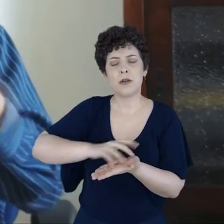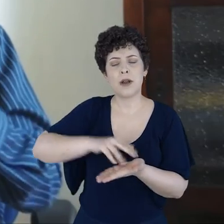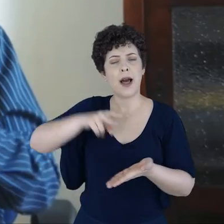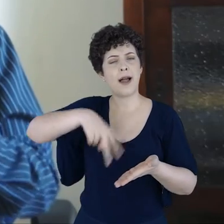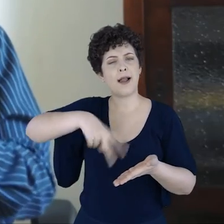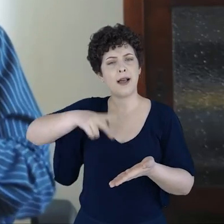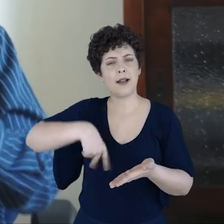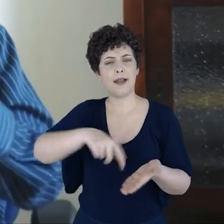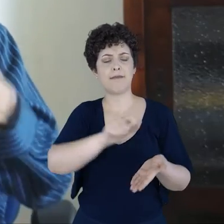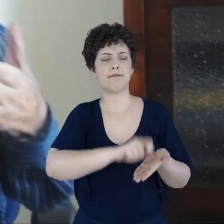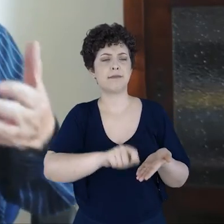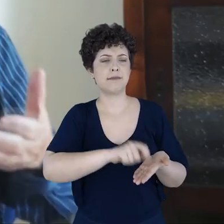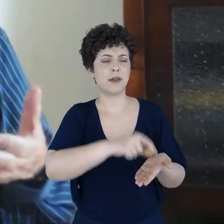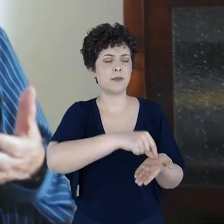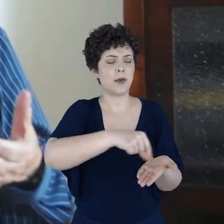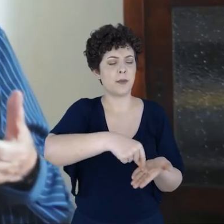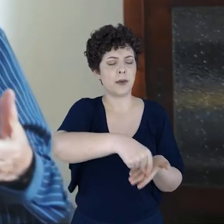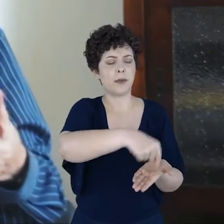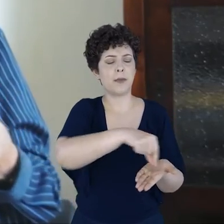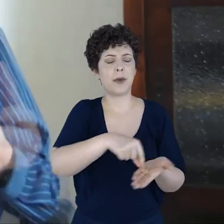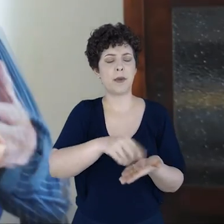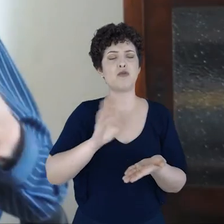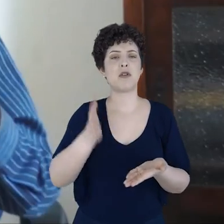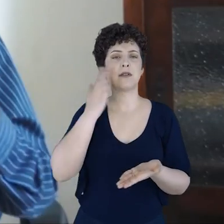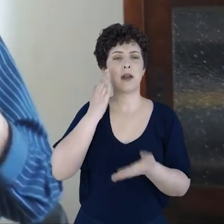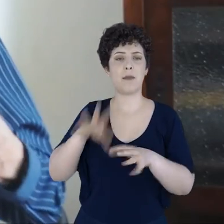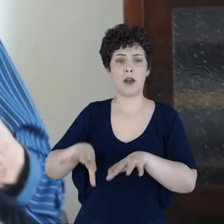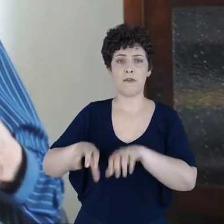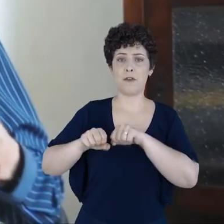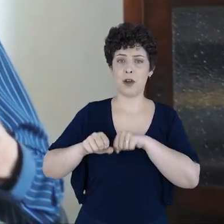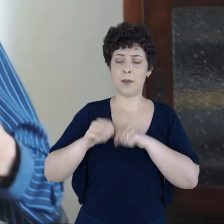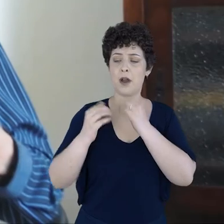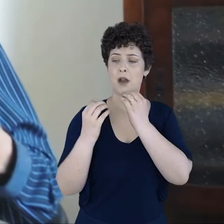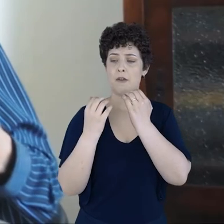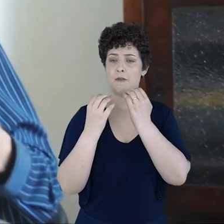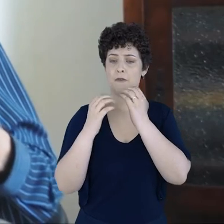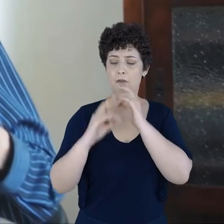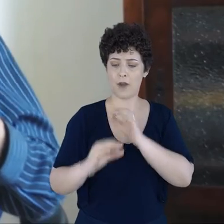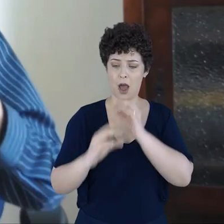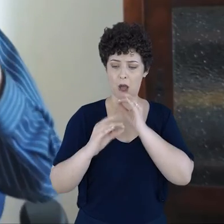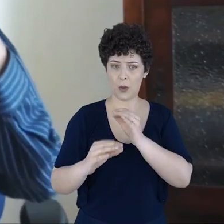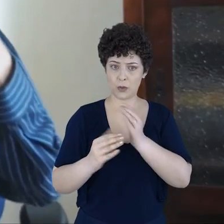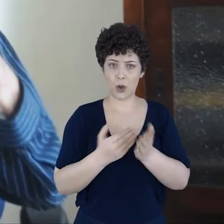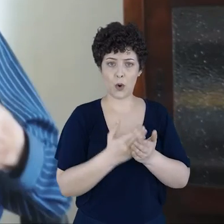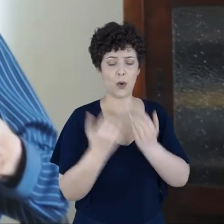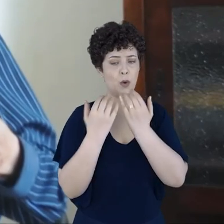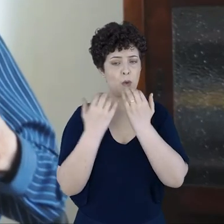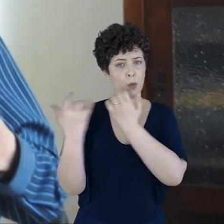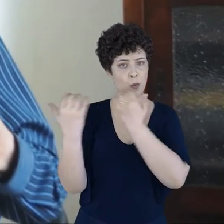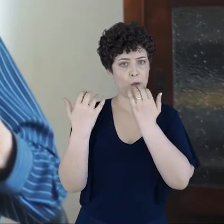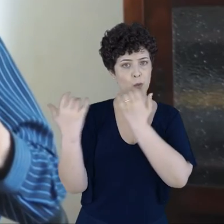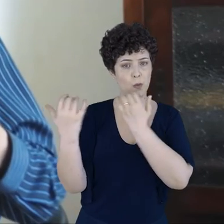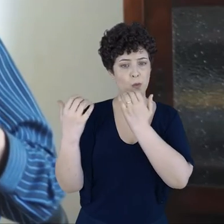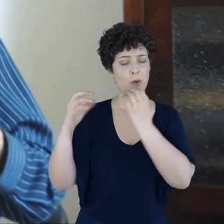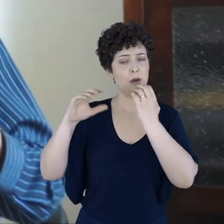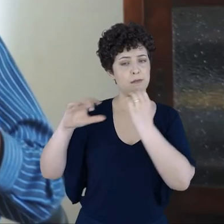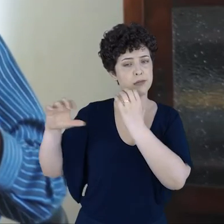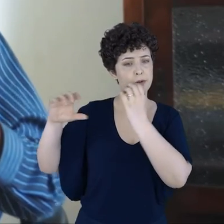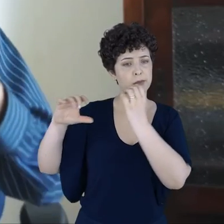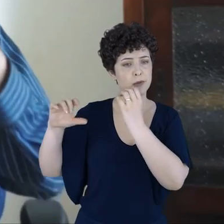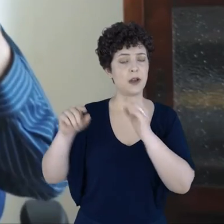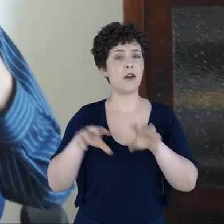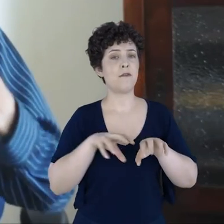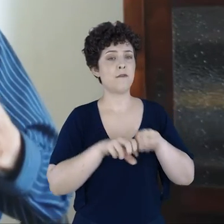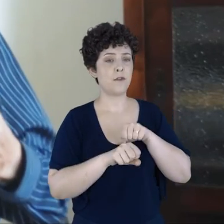Braille, lia em Braille, escrevia em Braille. Formou-se em flauta doce, iniciou flauta